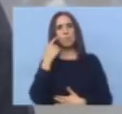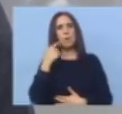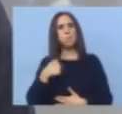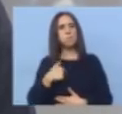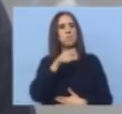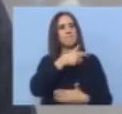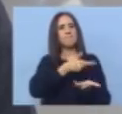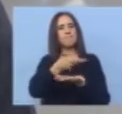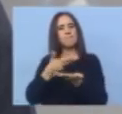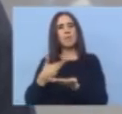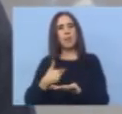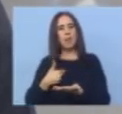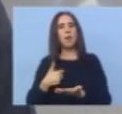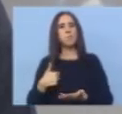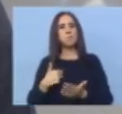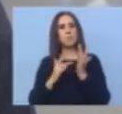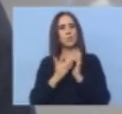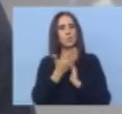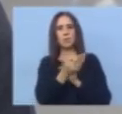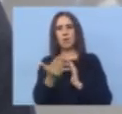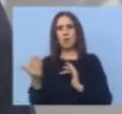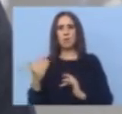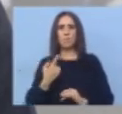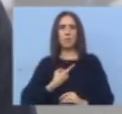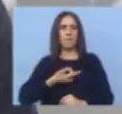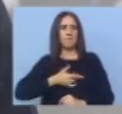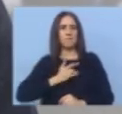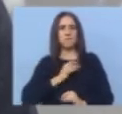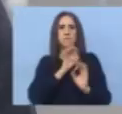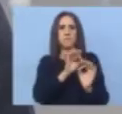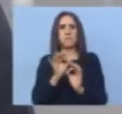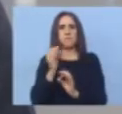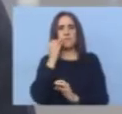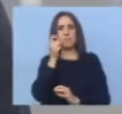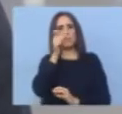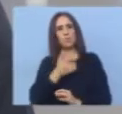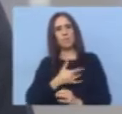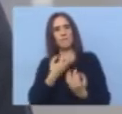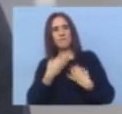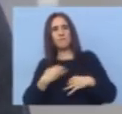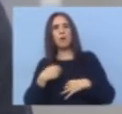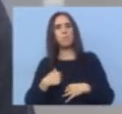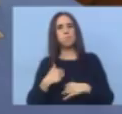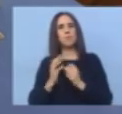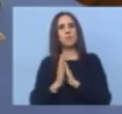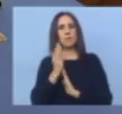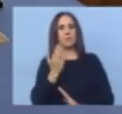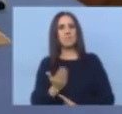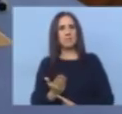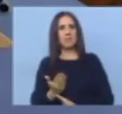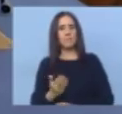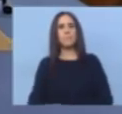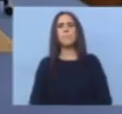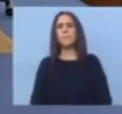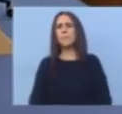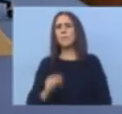estou, reconhecer que é Jesus que está lá e que eu tenho que amá-la e que essa pessoa também me ama, e assim reconhecer Deus no meu dia-a-dia. Em que